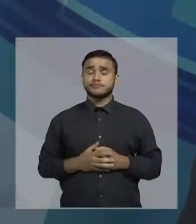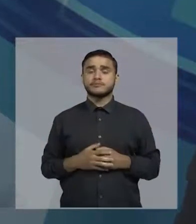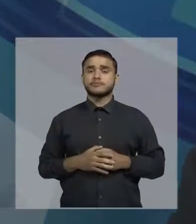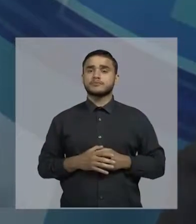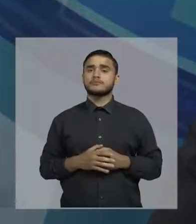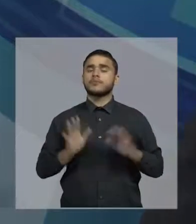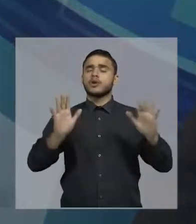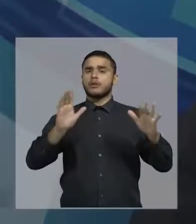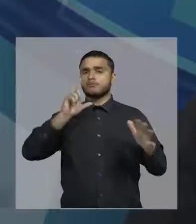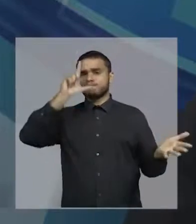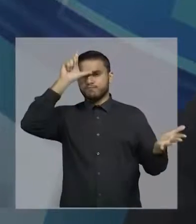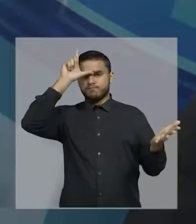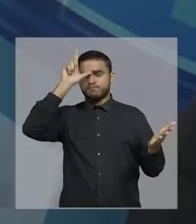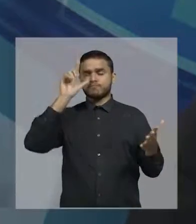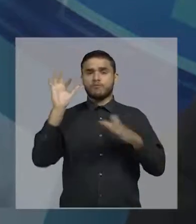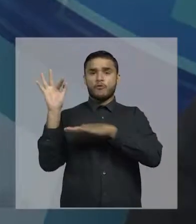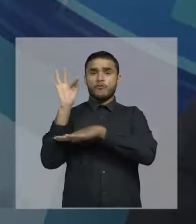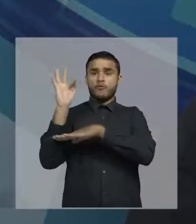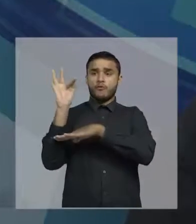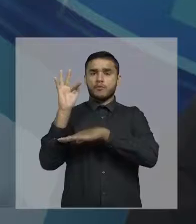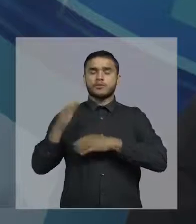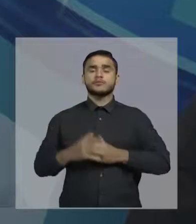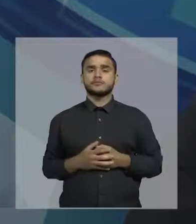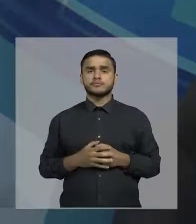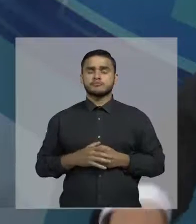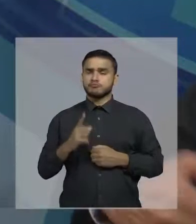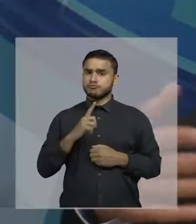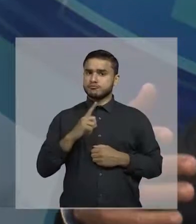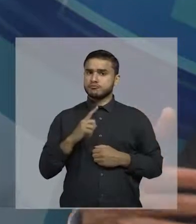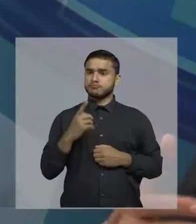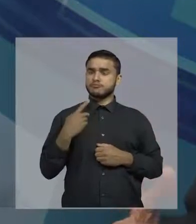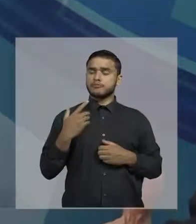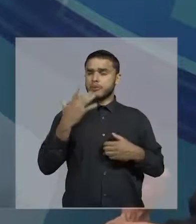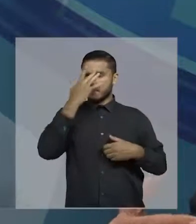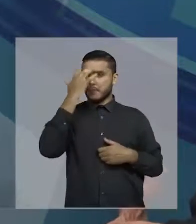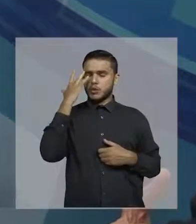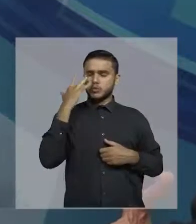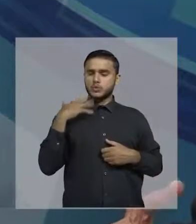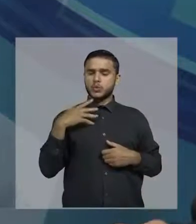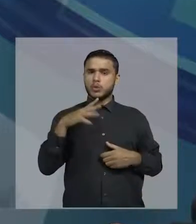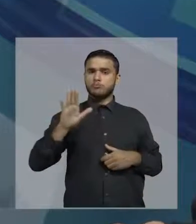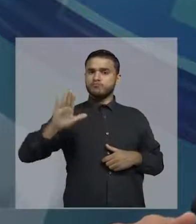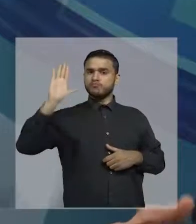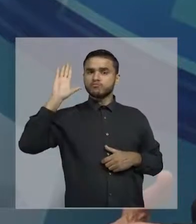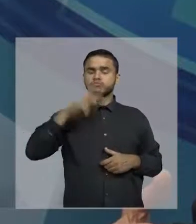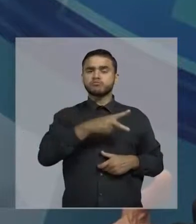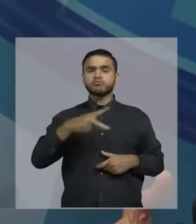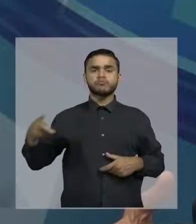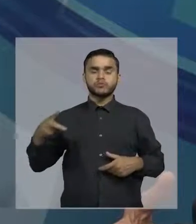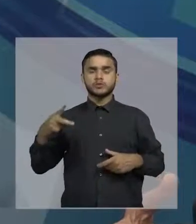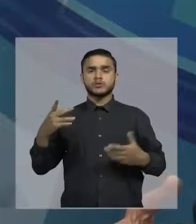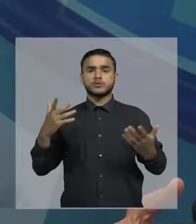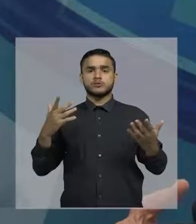As lideranças formais ou não têm capacidade ou habilidade ou